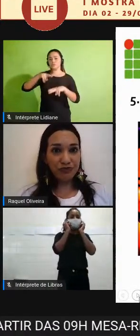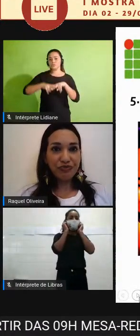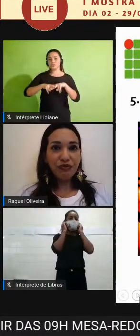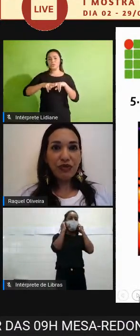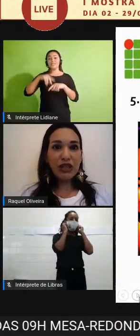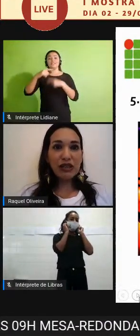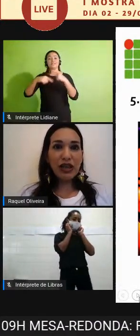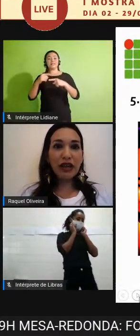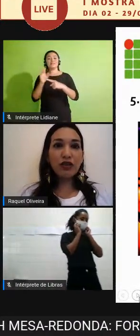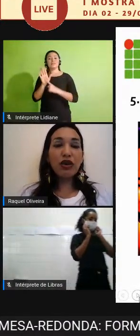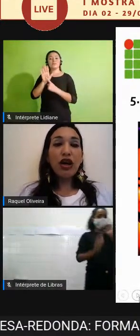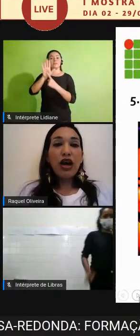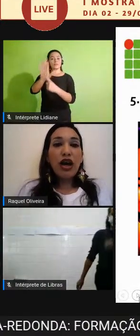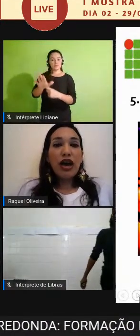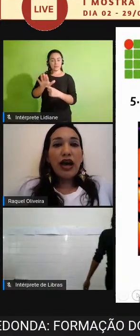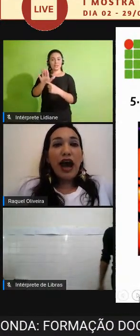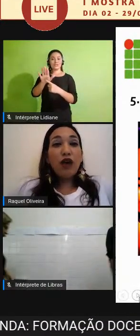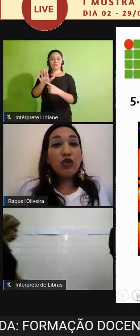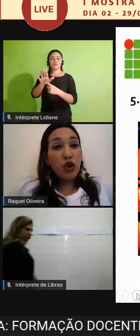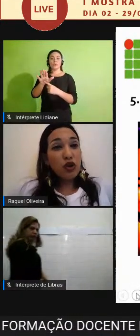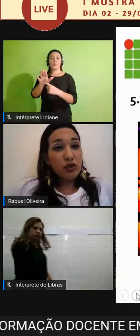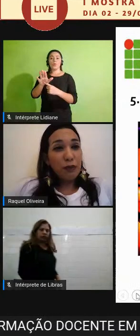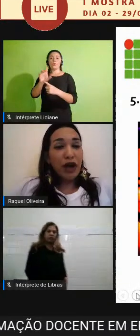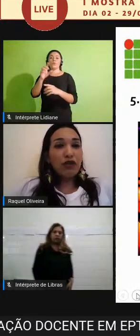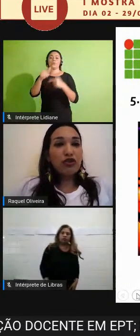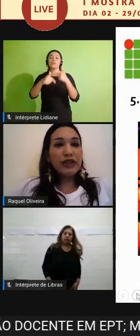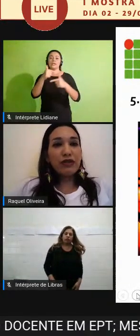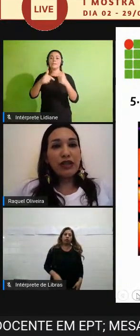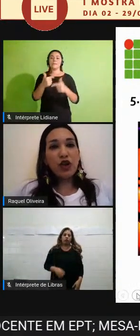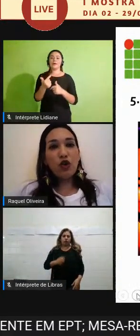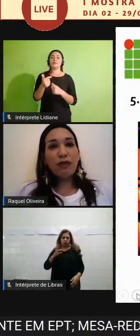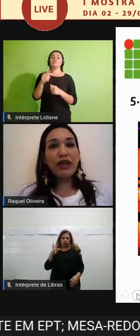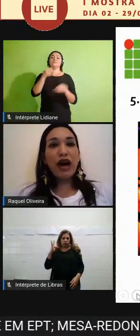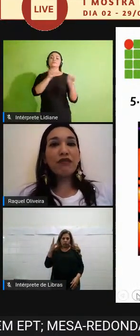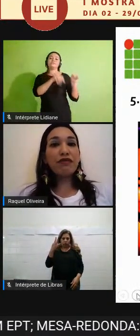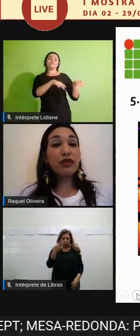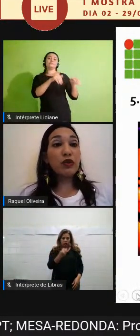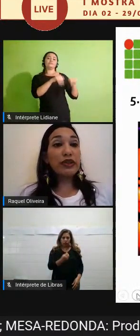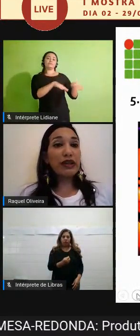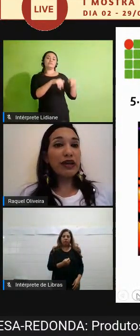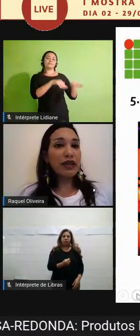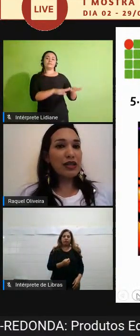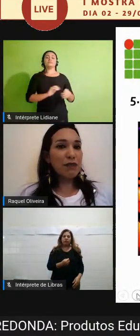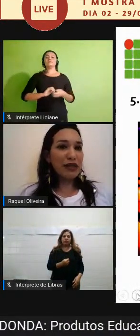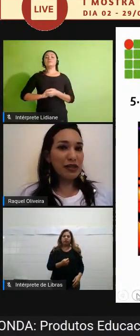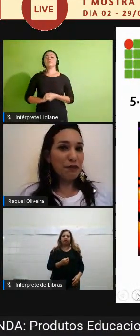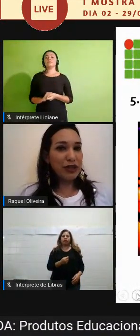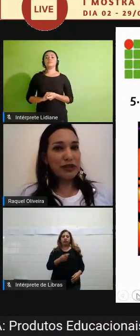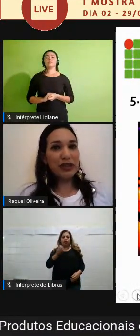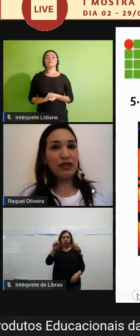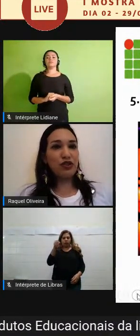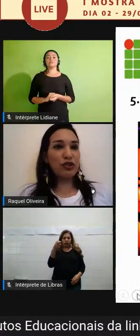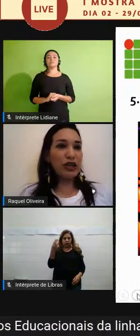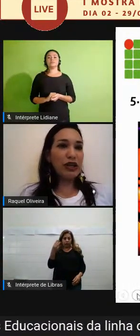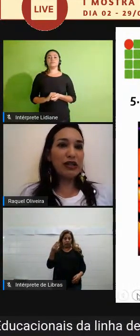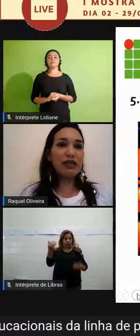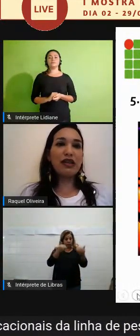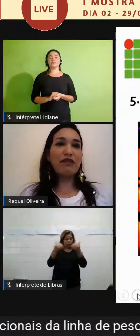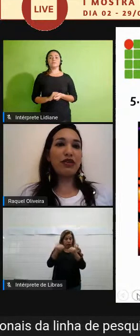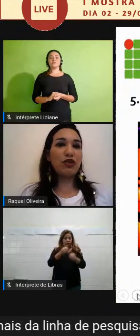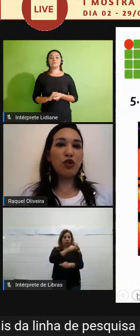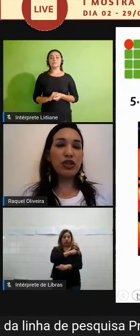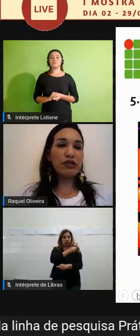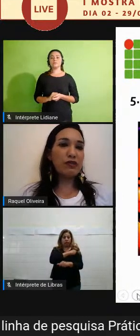setembro, certo? Ao todo, para a construção desse documentário, foram 83 participantes, entre